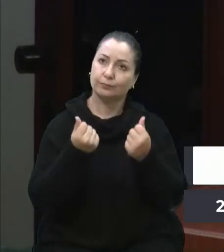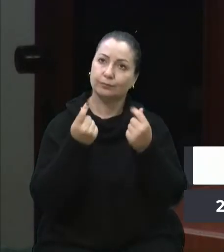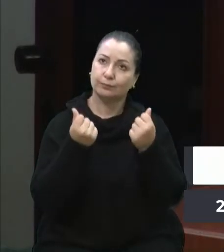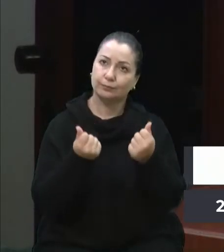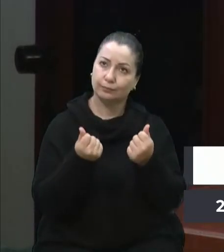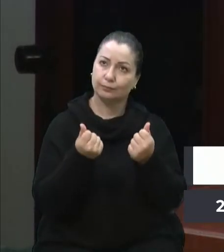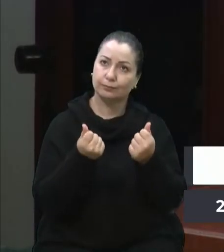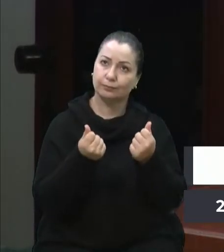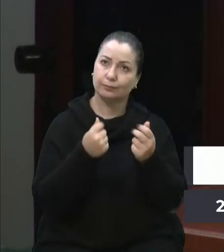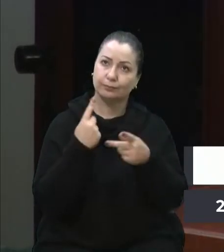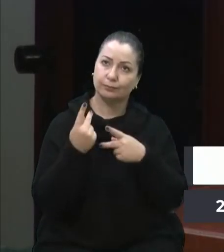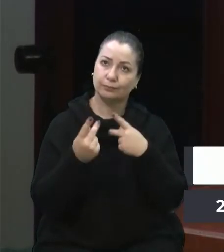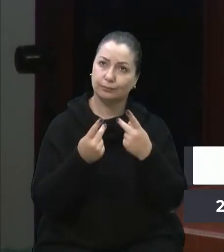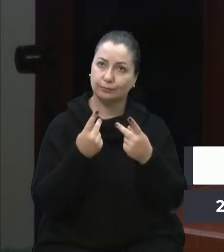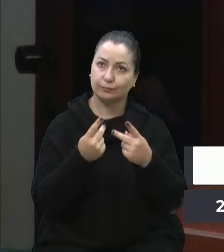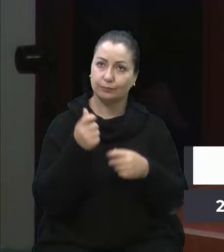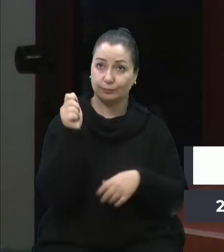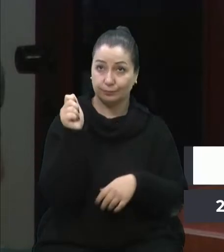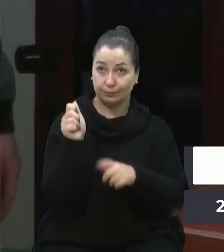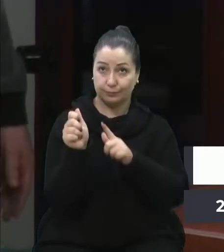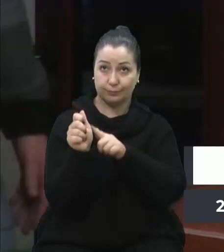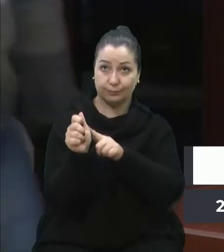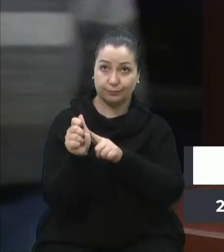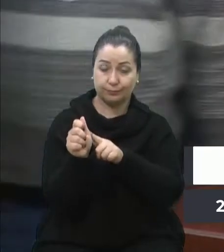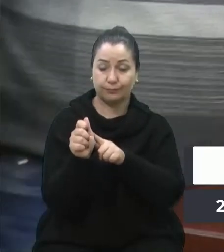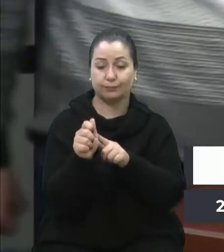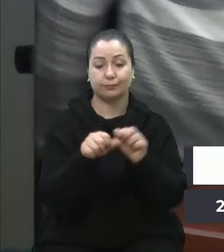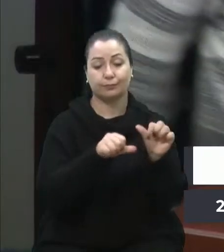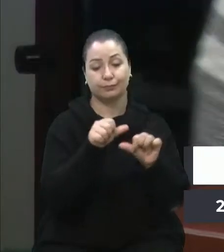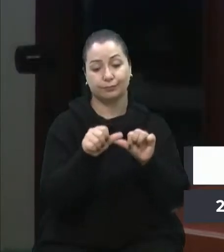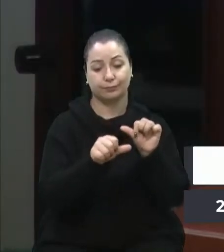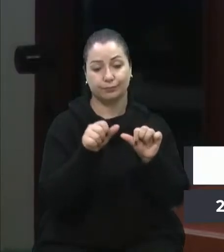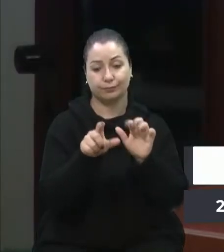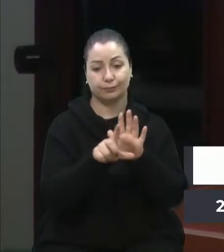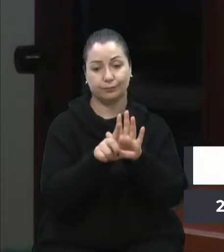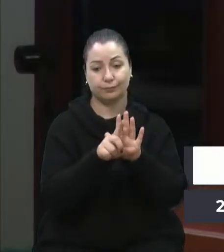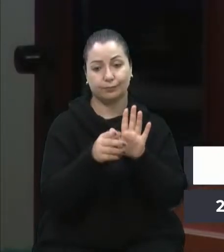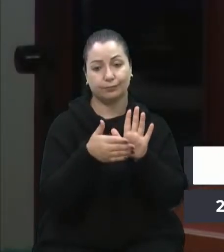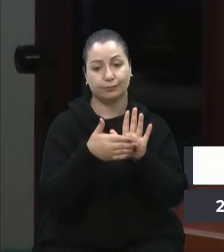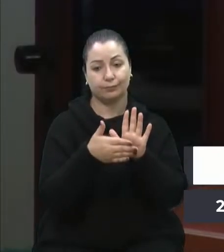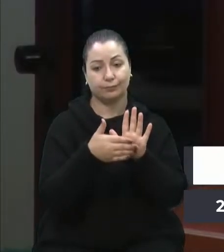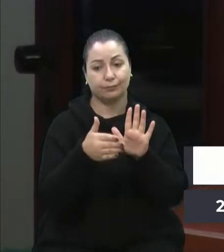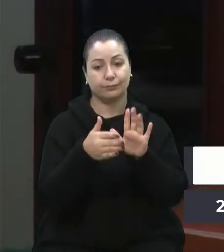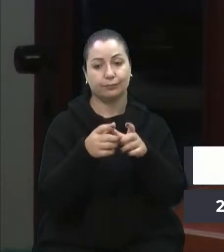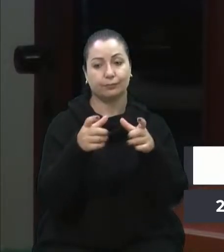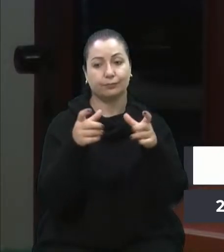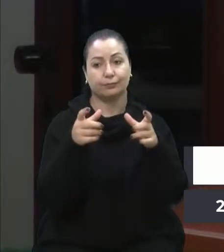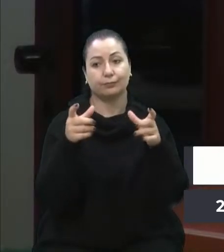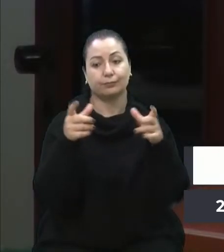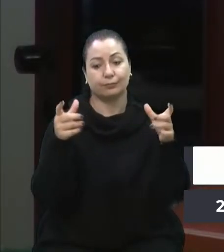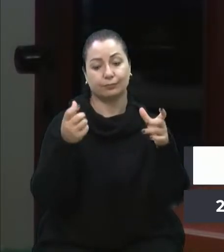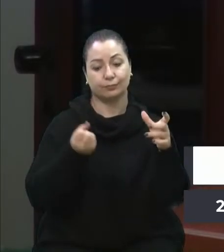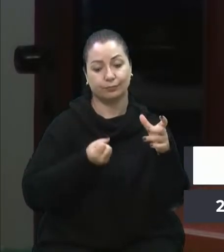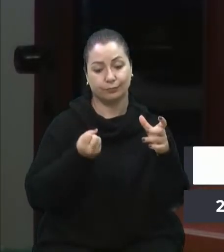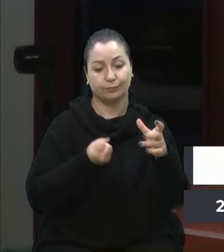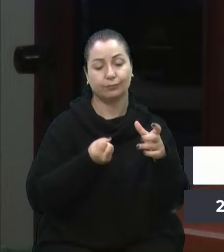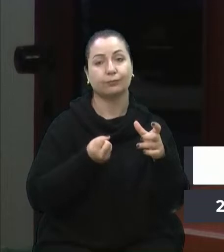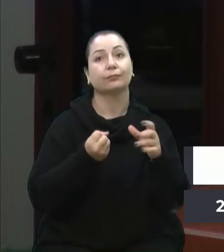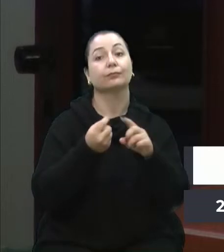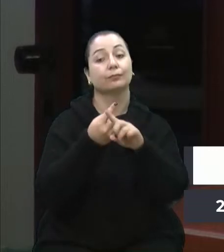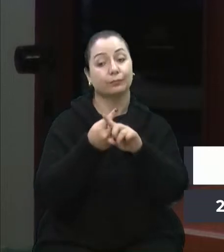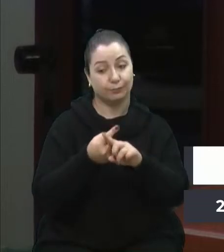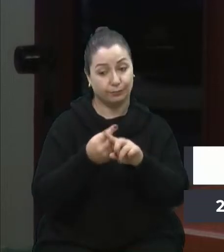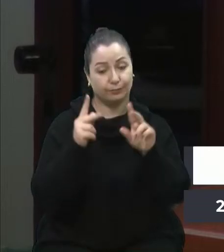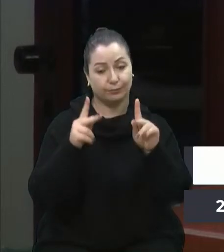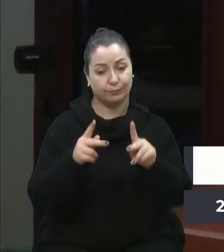como segue. A alteração legal proposta ao sentido de ampliar o número de parcelas que o contribuinte pode financiar seus